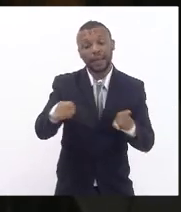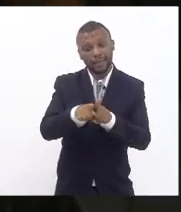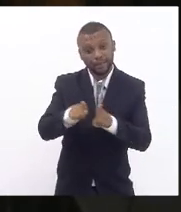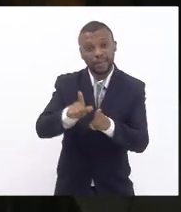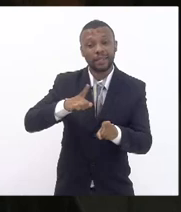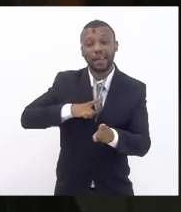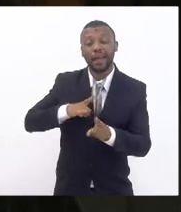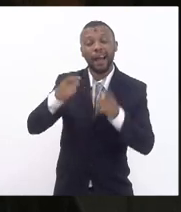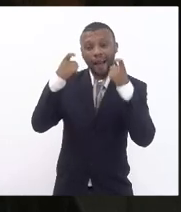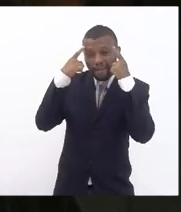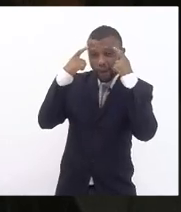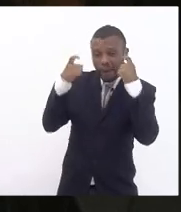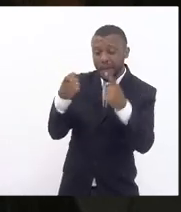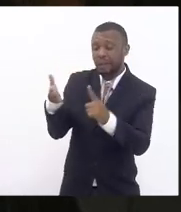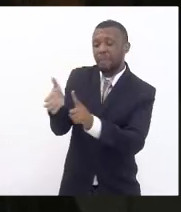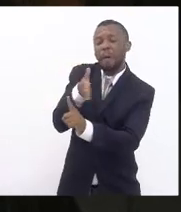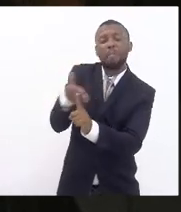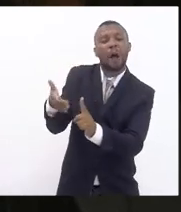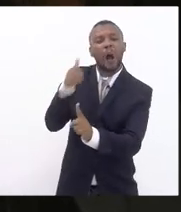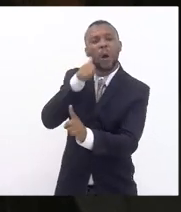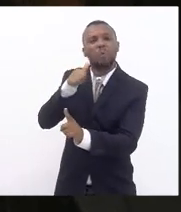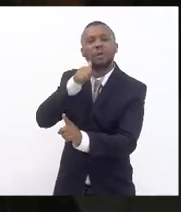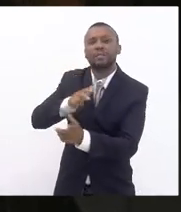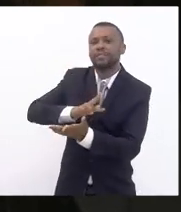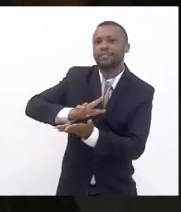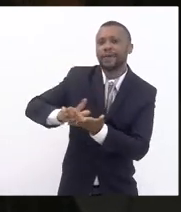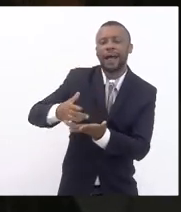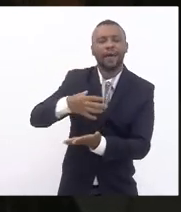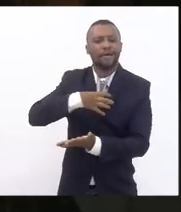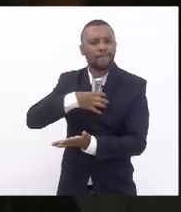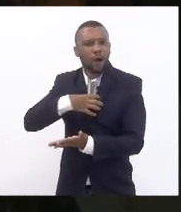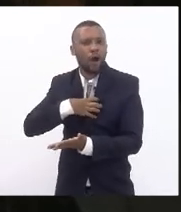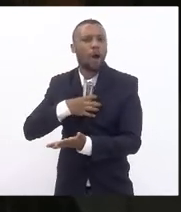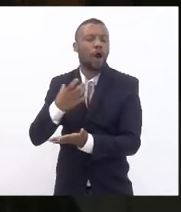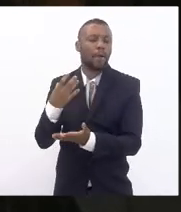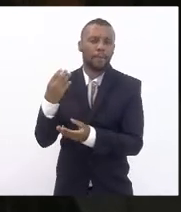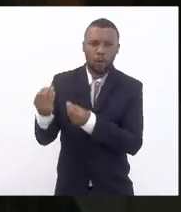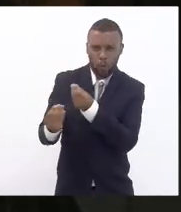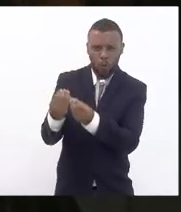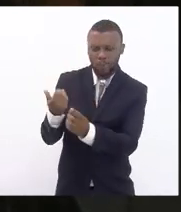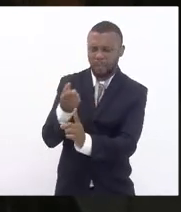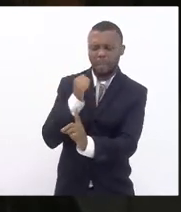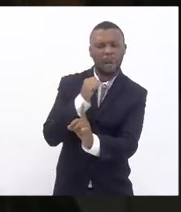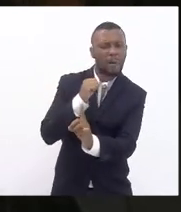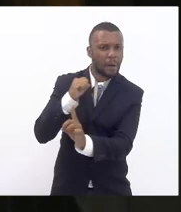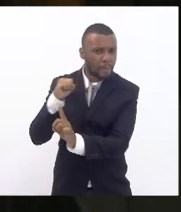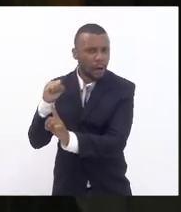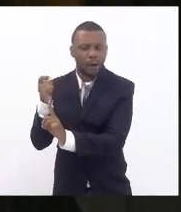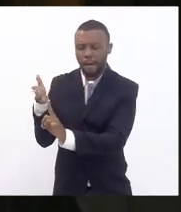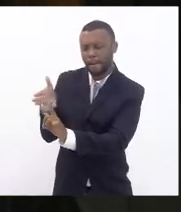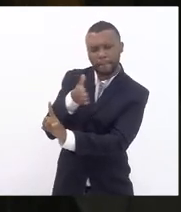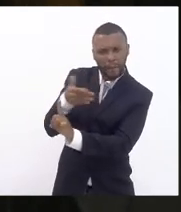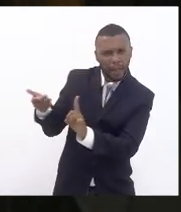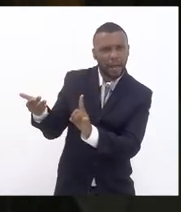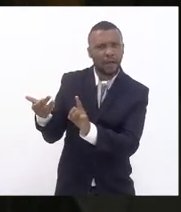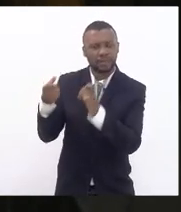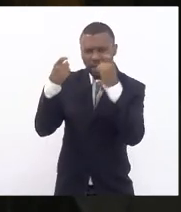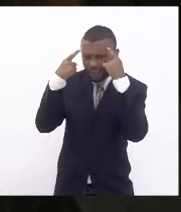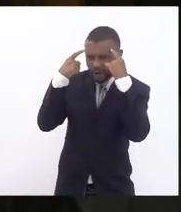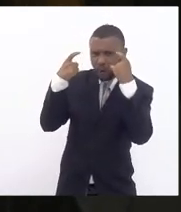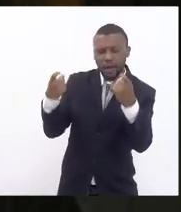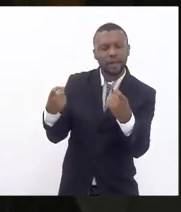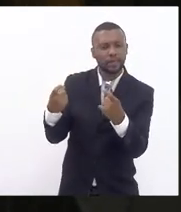formas e modelos. E aí eu queria ressaltar a importância de